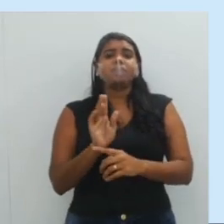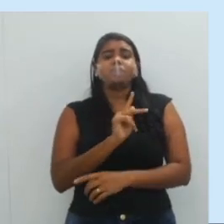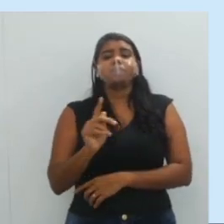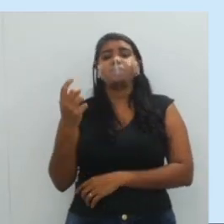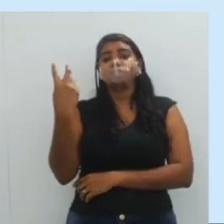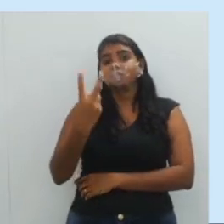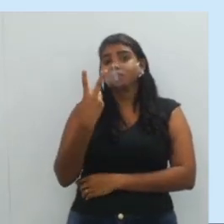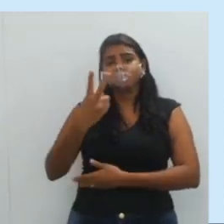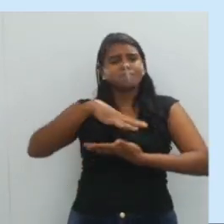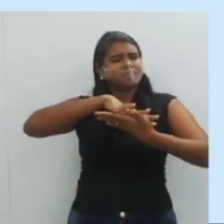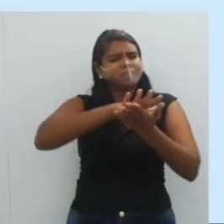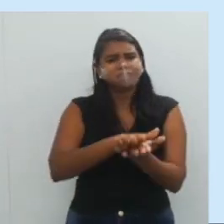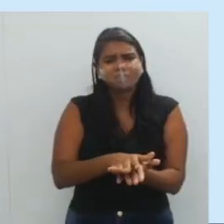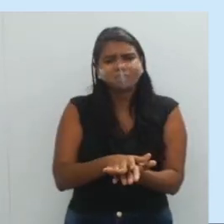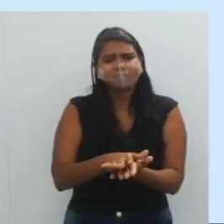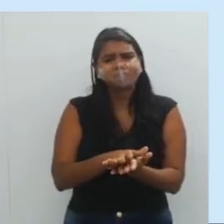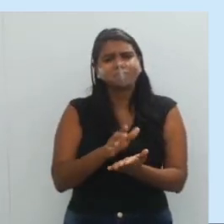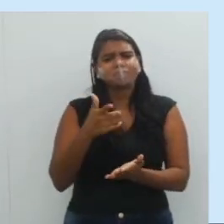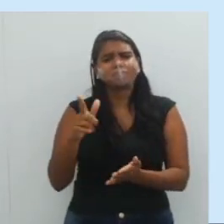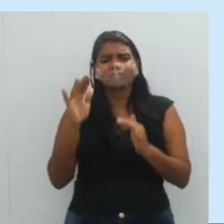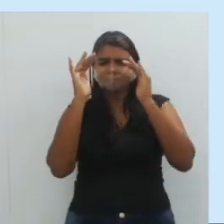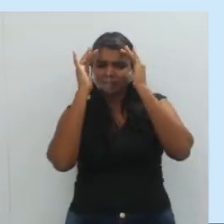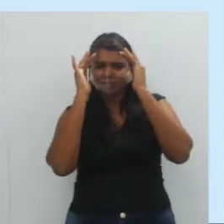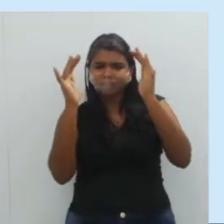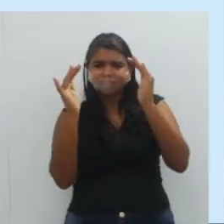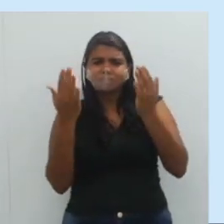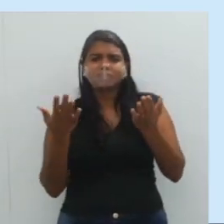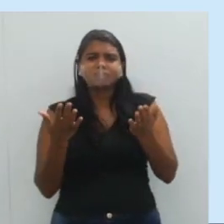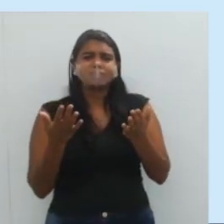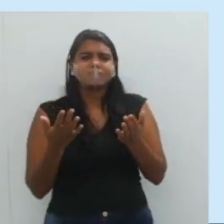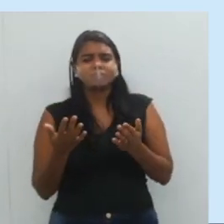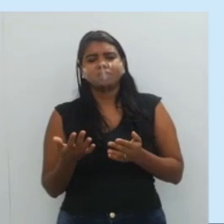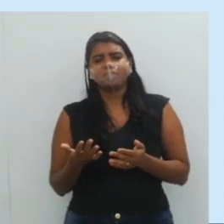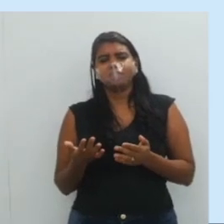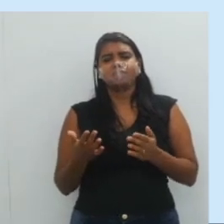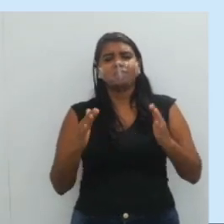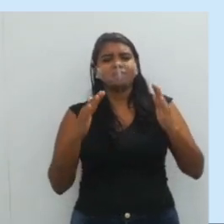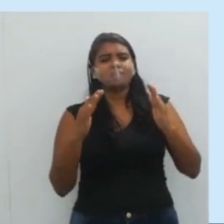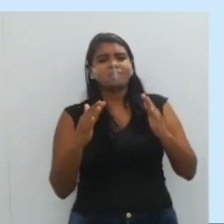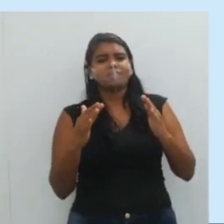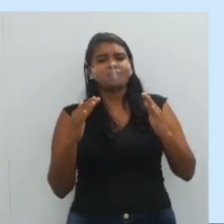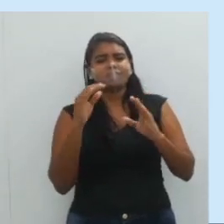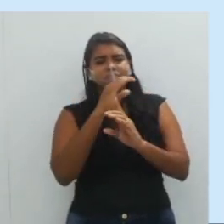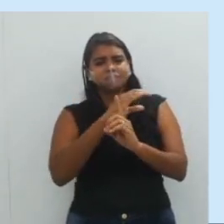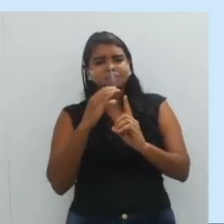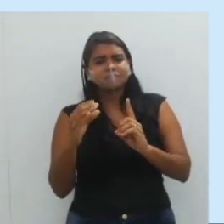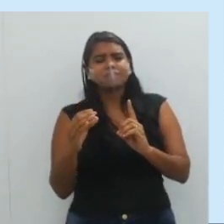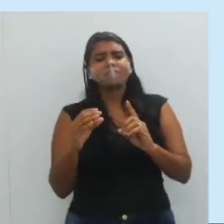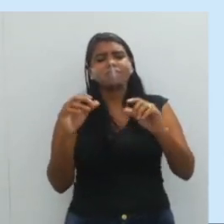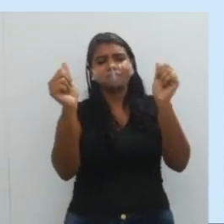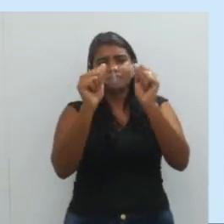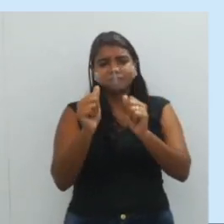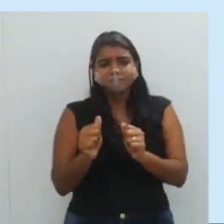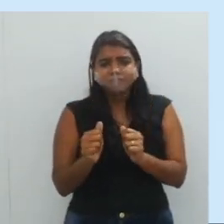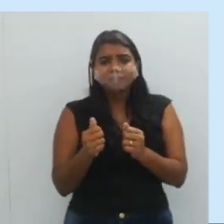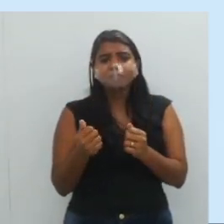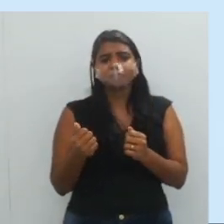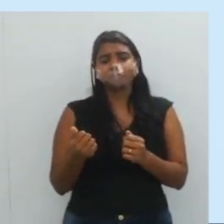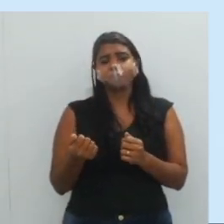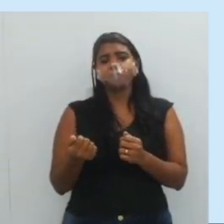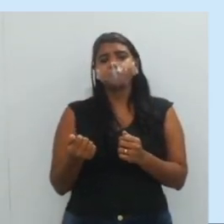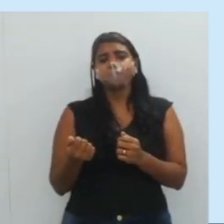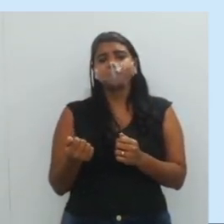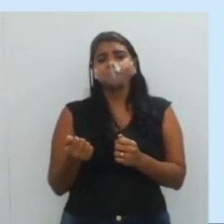da destruição, da intolerância a símbolos que são sagrados para determinadas religiões.